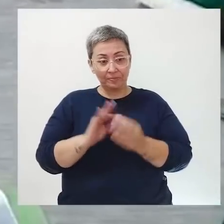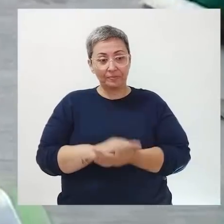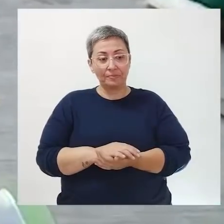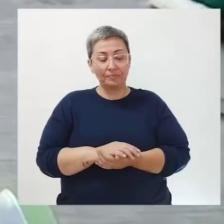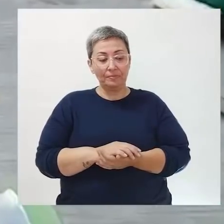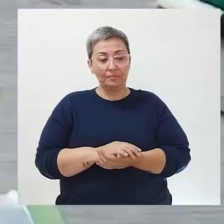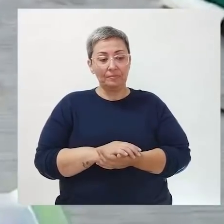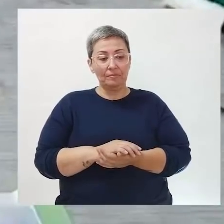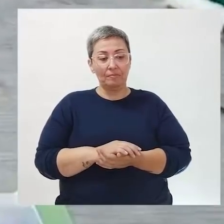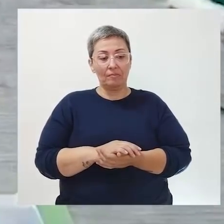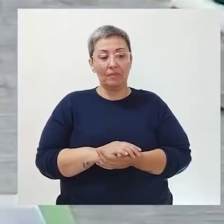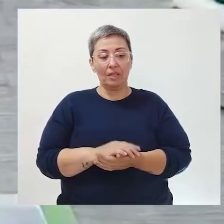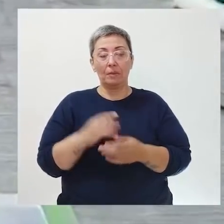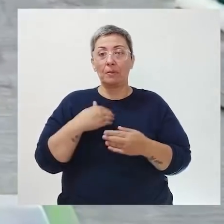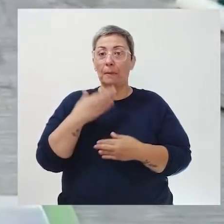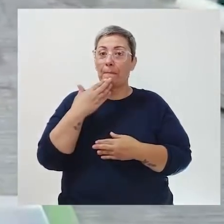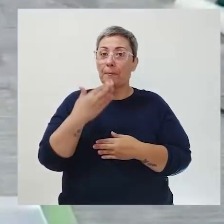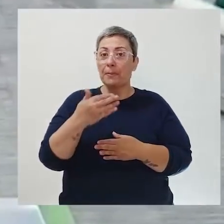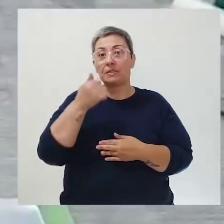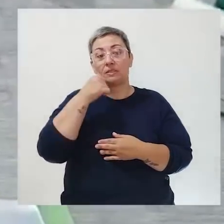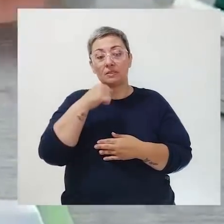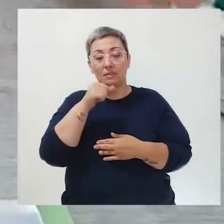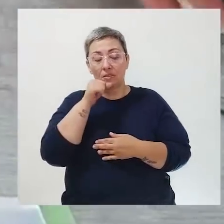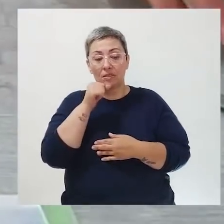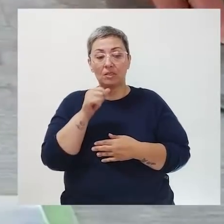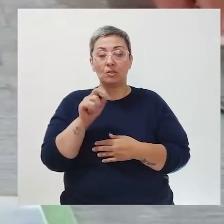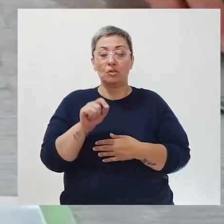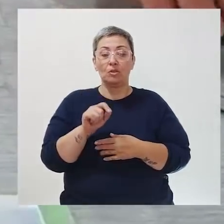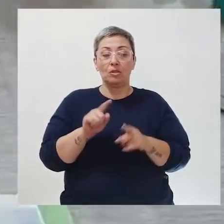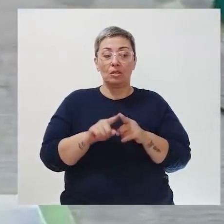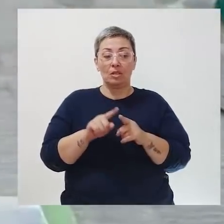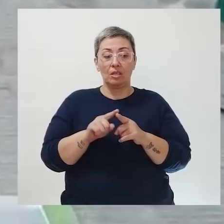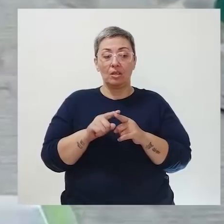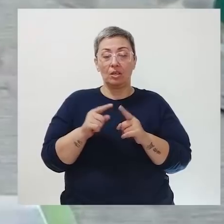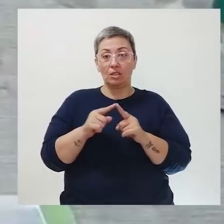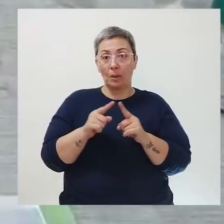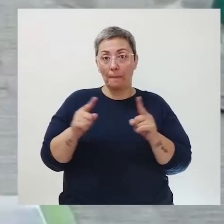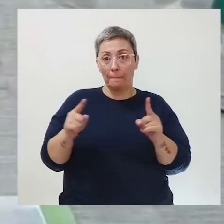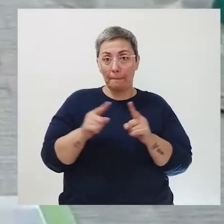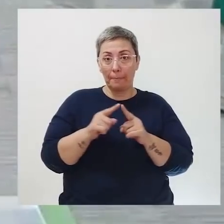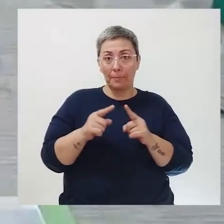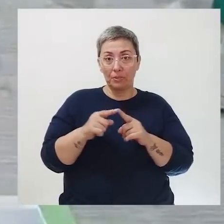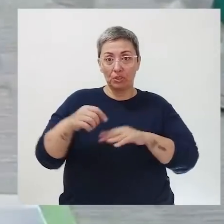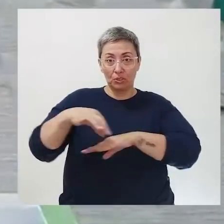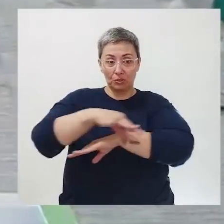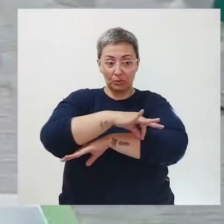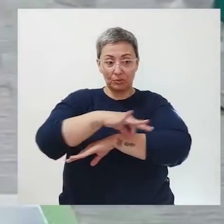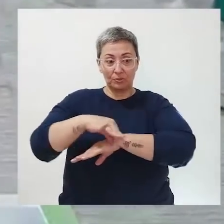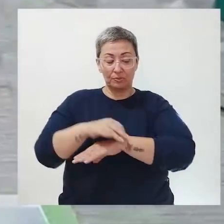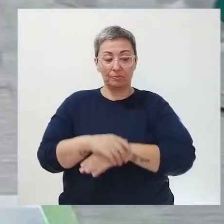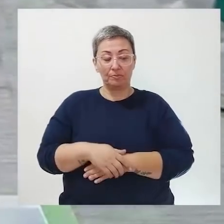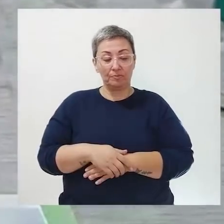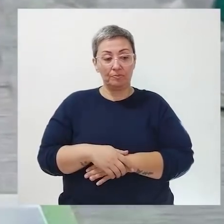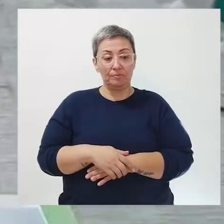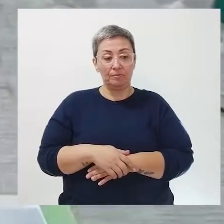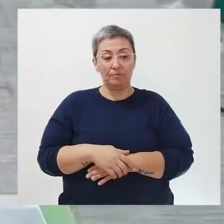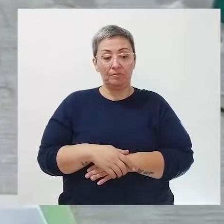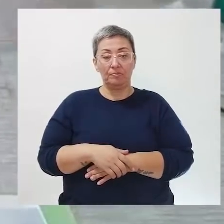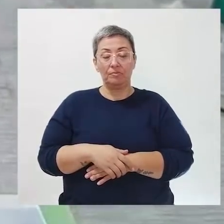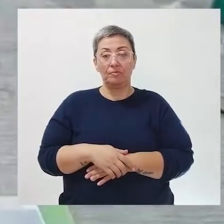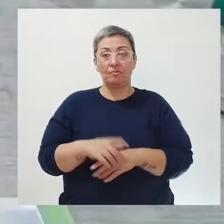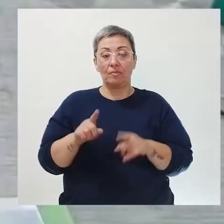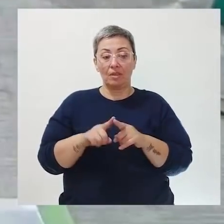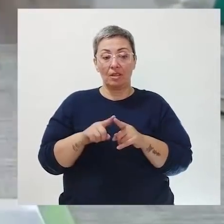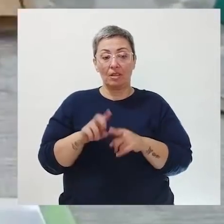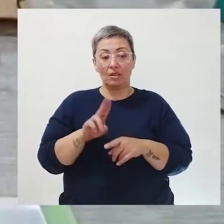o rolinho. Aí vocês peçam para a mamãe fazer essa medida aqui para vocês, tá bom? Porque daí